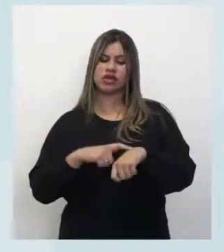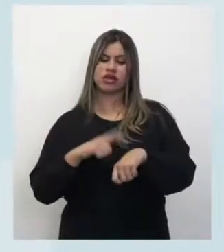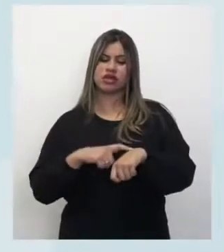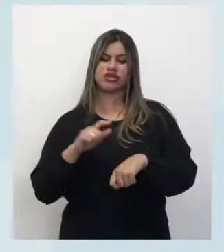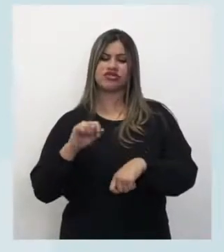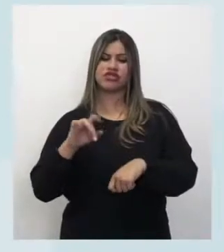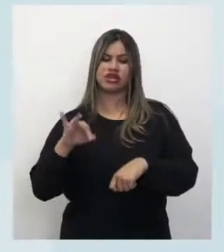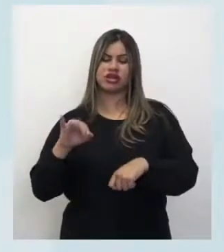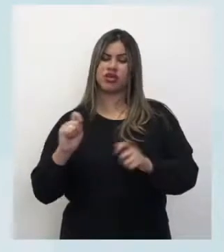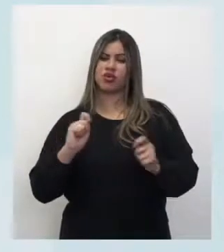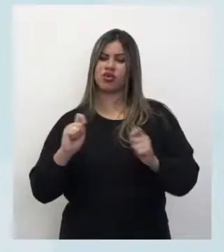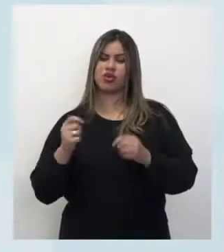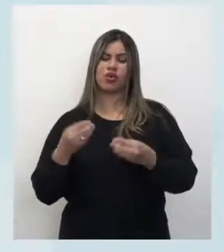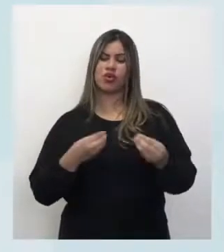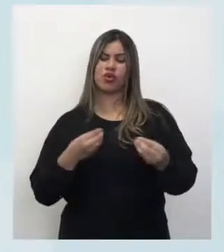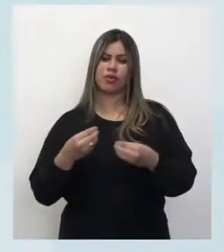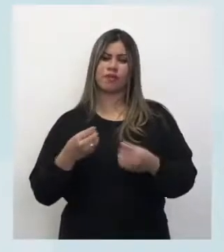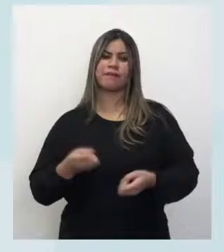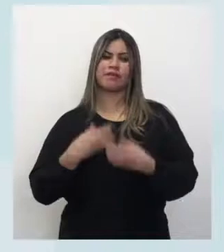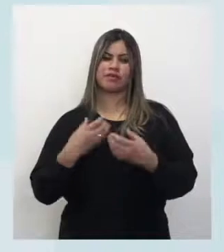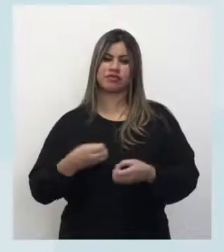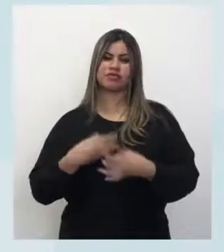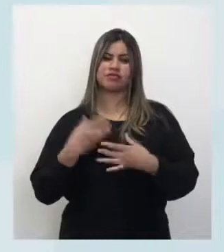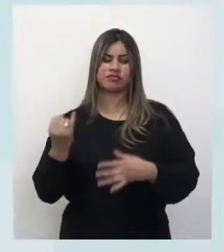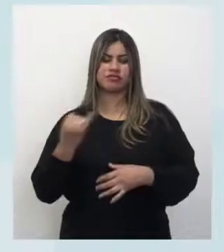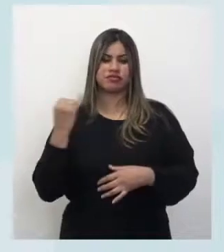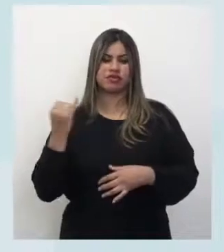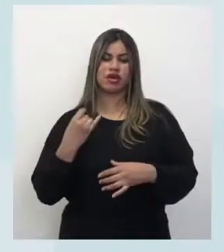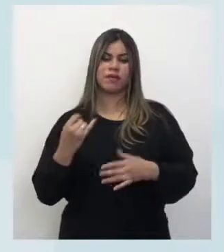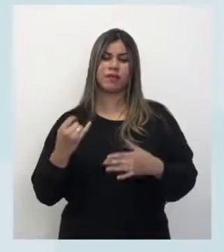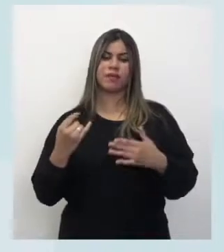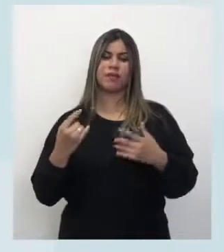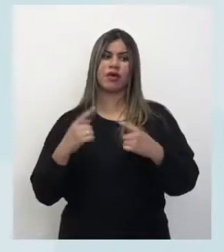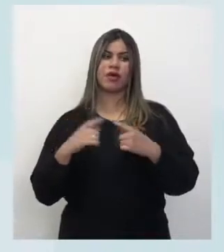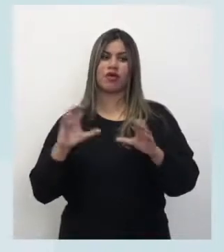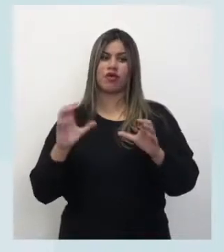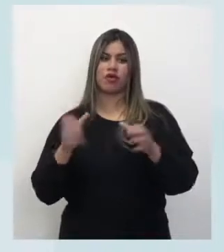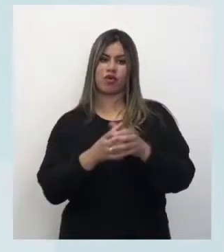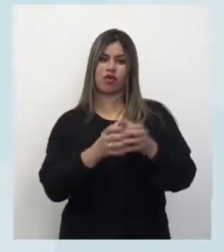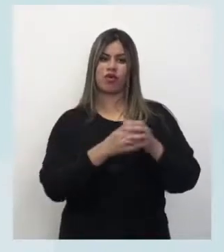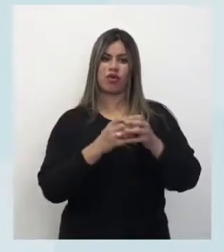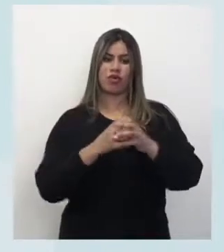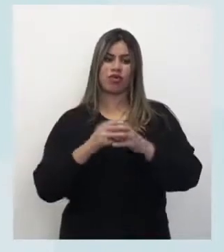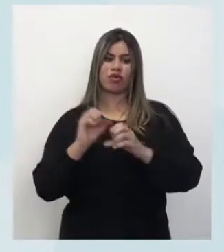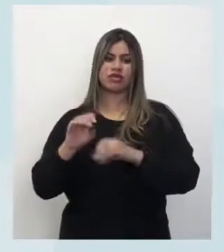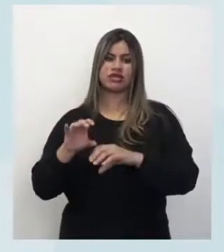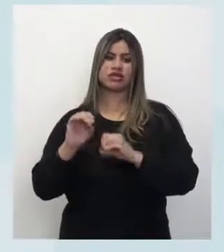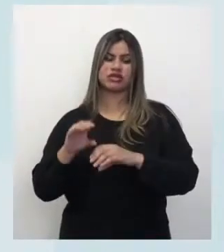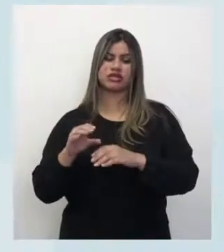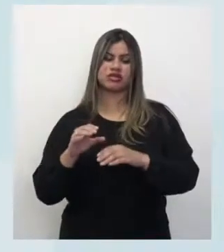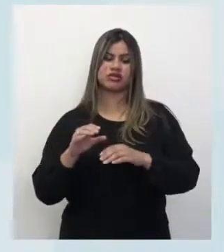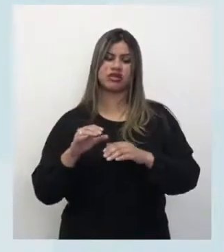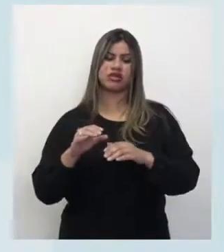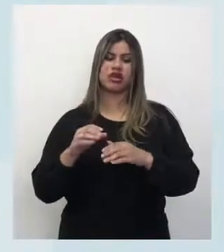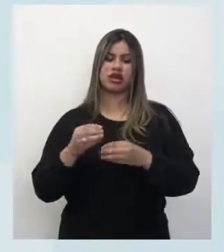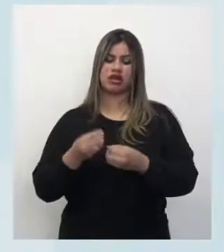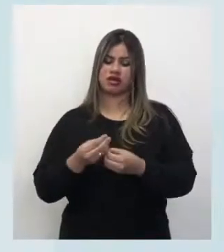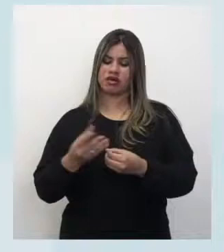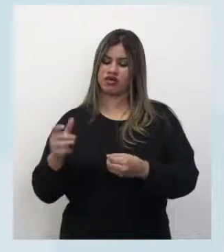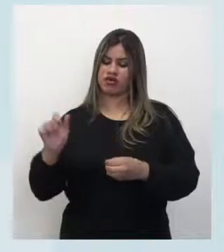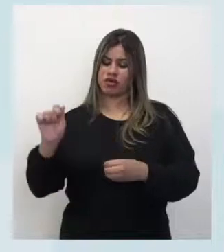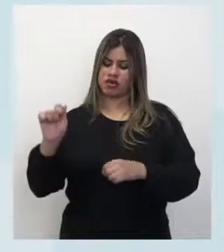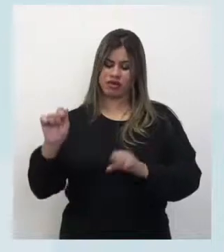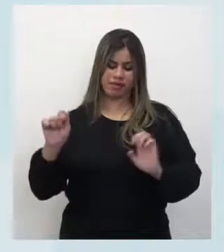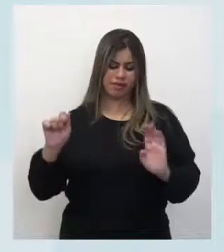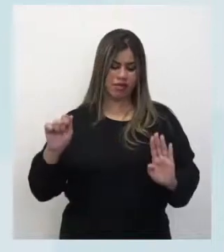gêneses, mas é importante vocês terem essa informação. Como é que as instituições domesticam os indivíduos? Distribuindo, separando, olha, você é da classe A,